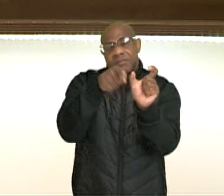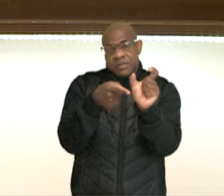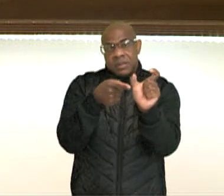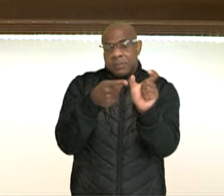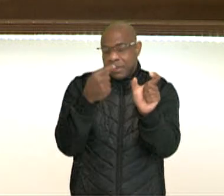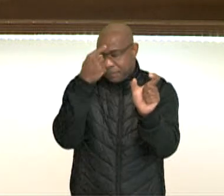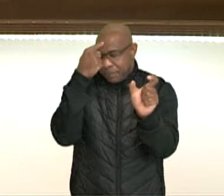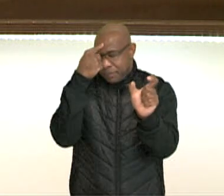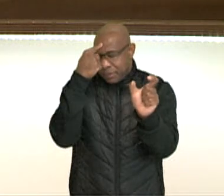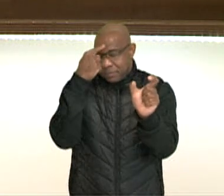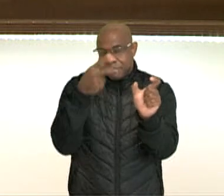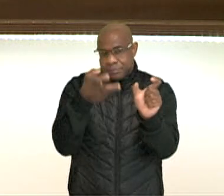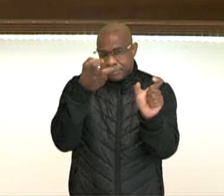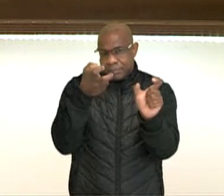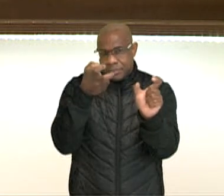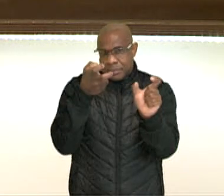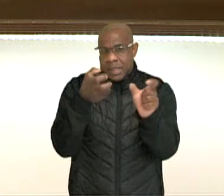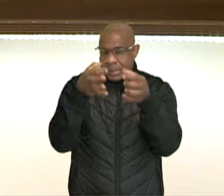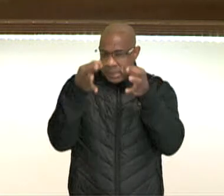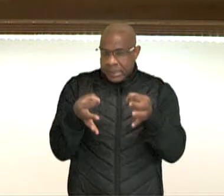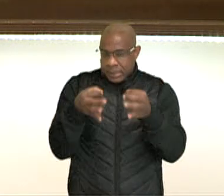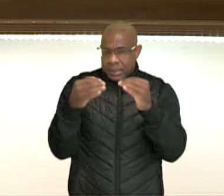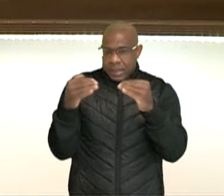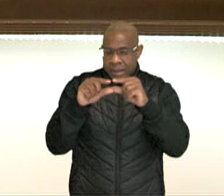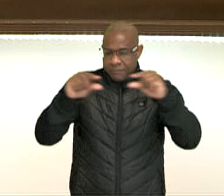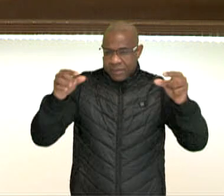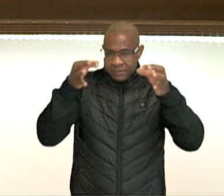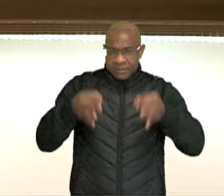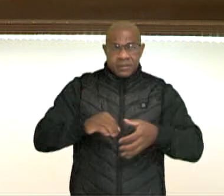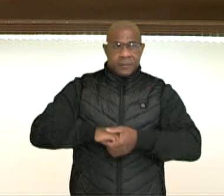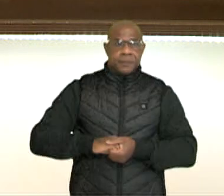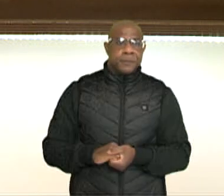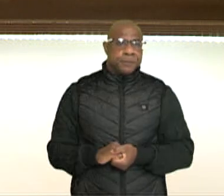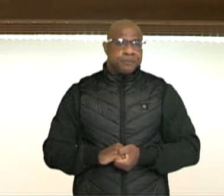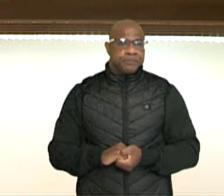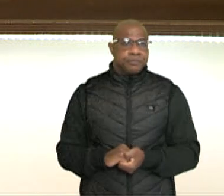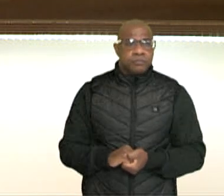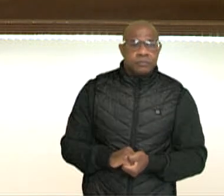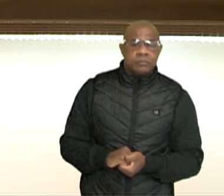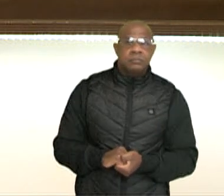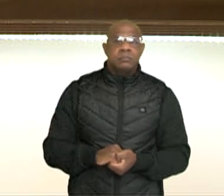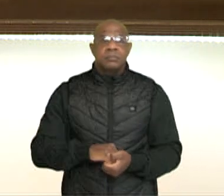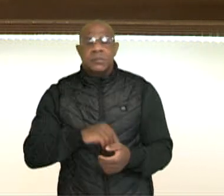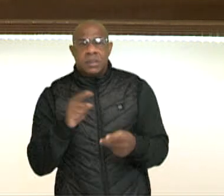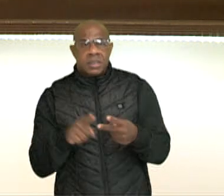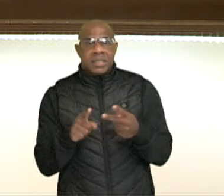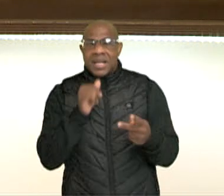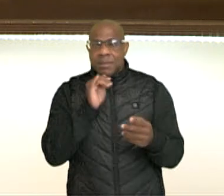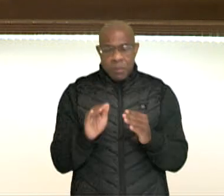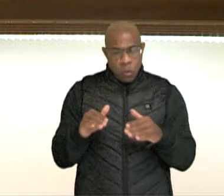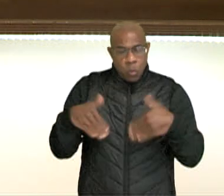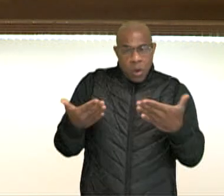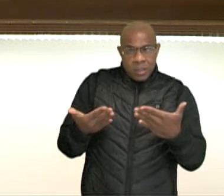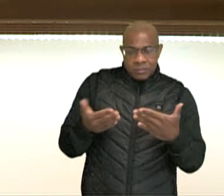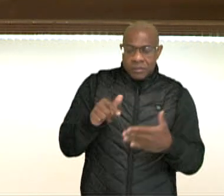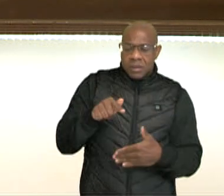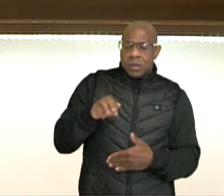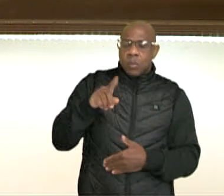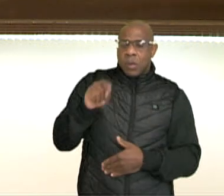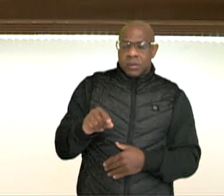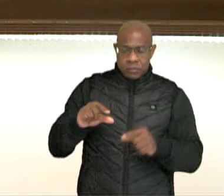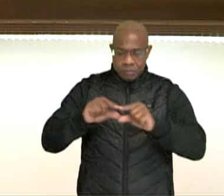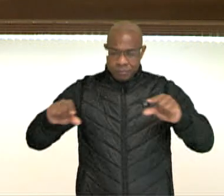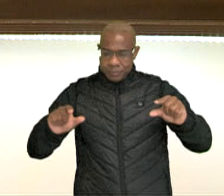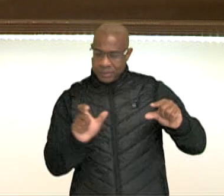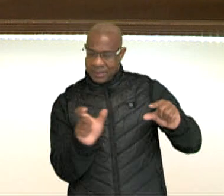eu fazer a coesão. No entanto, no segundo caso, como quando está lá no meio, ele dá uma quebrada aí